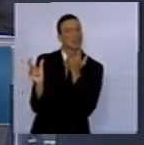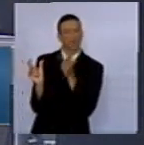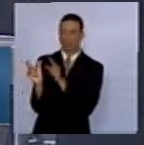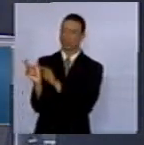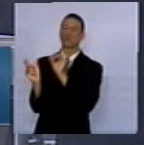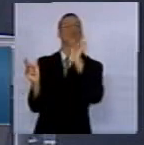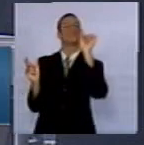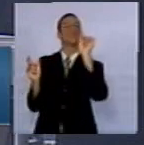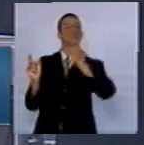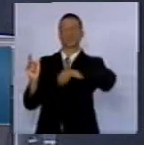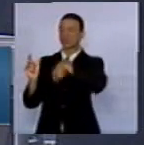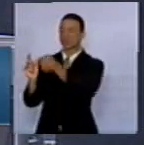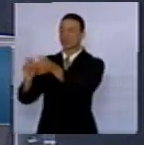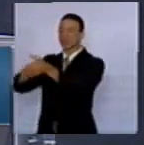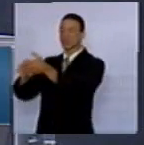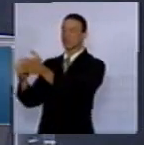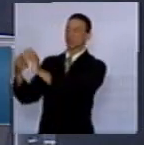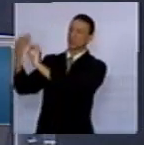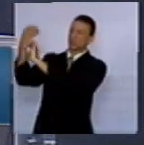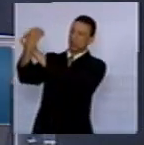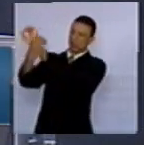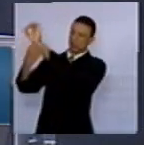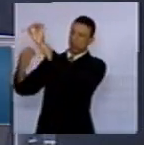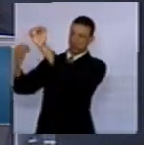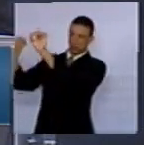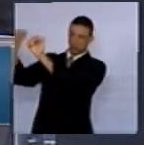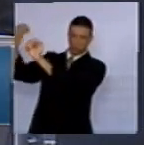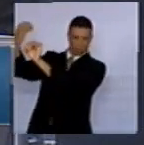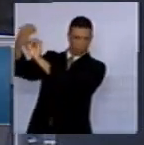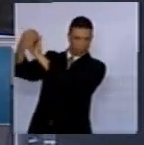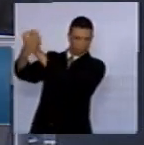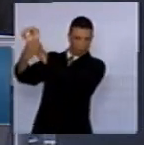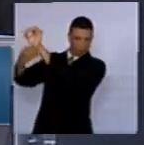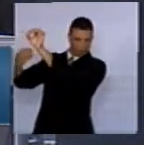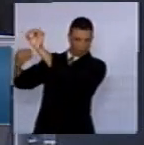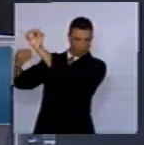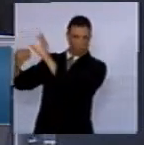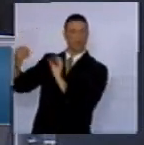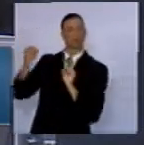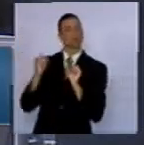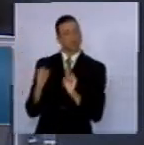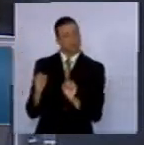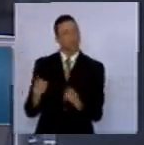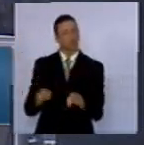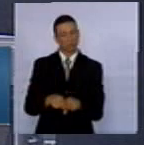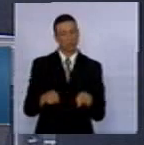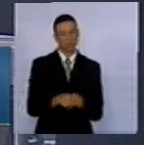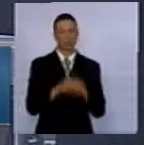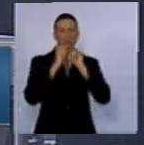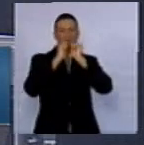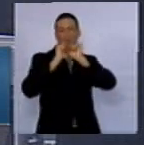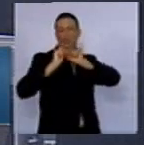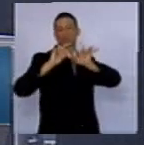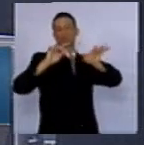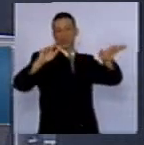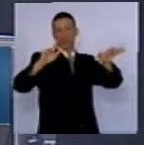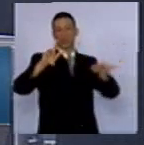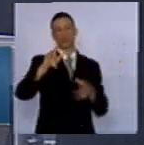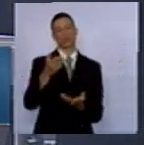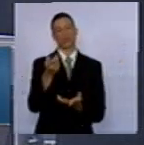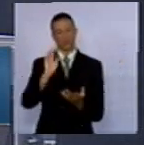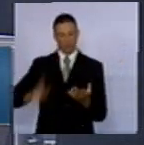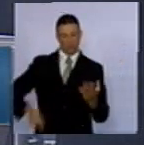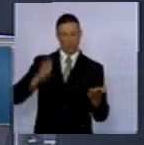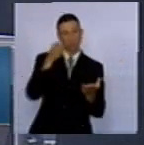satélite de Rádio Difusão direto e pode ser sustentada pela publicidade sustentada por